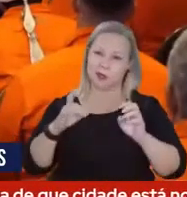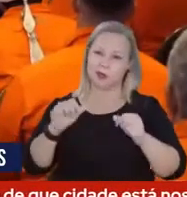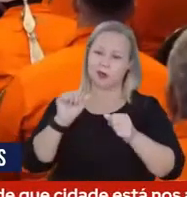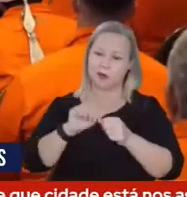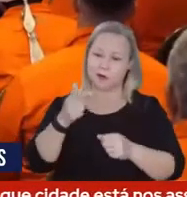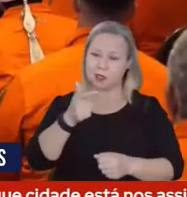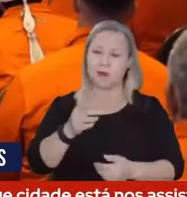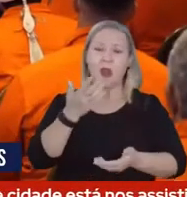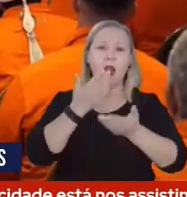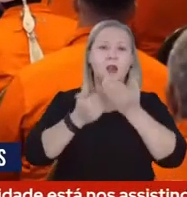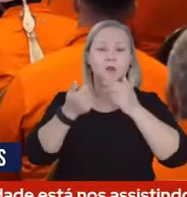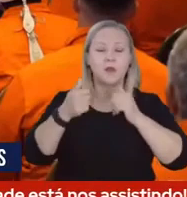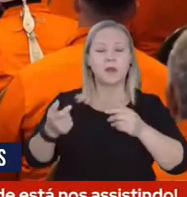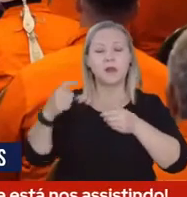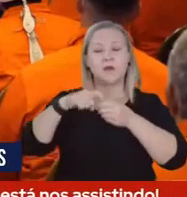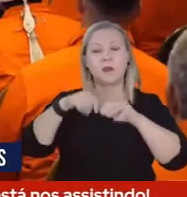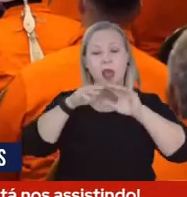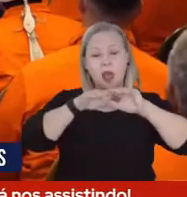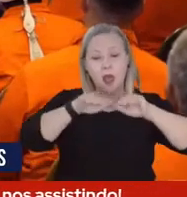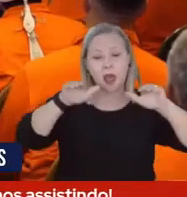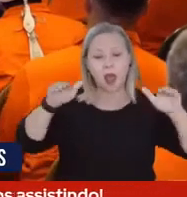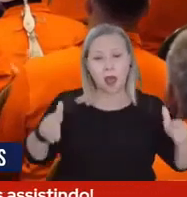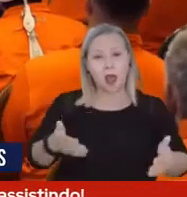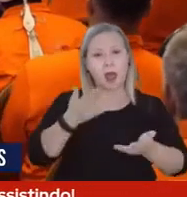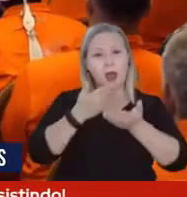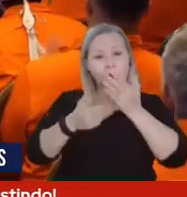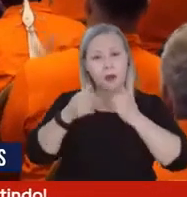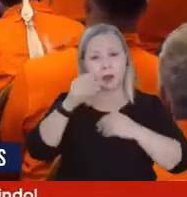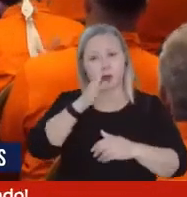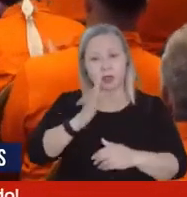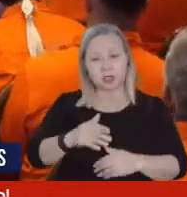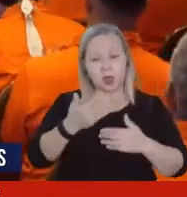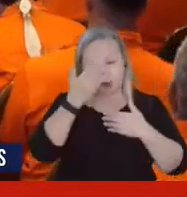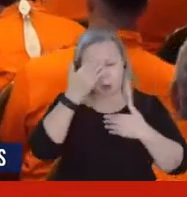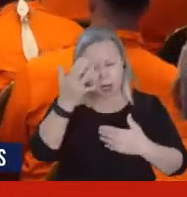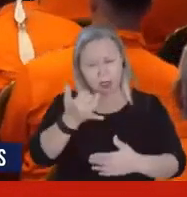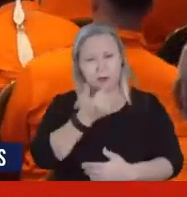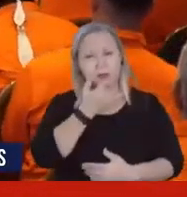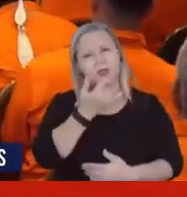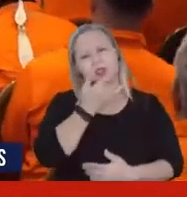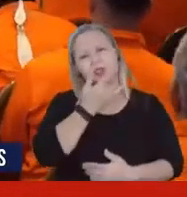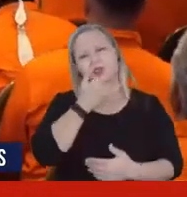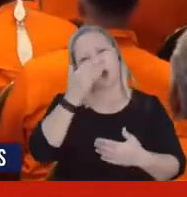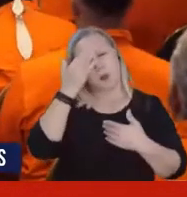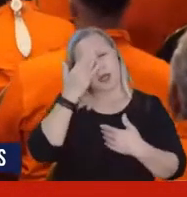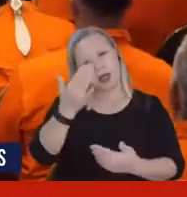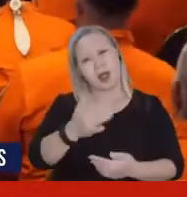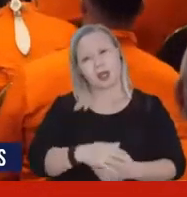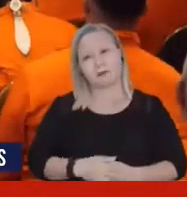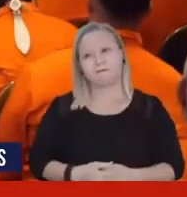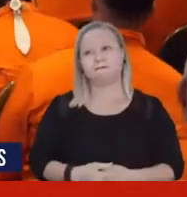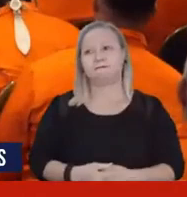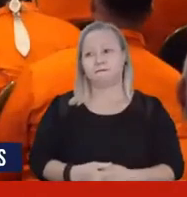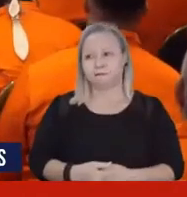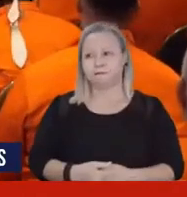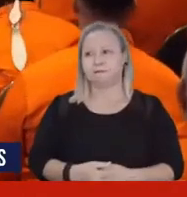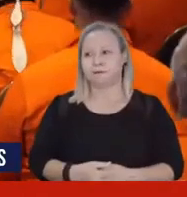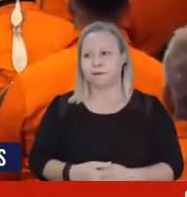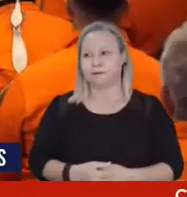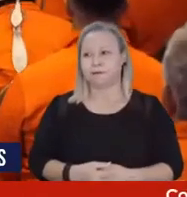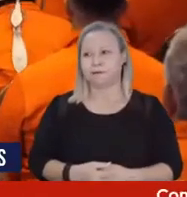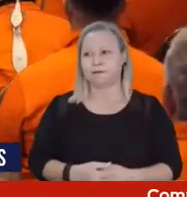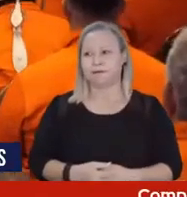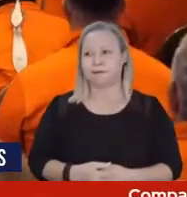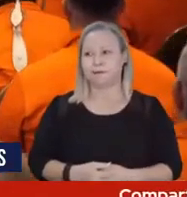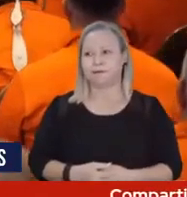dos brasileiros. Desculpa e meu muito obrigado, presidente. Vai então, pega lá e se apresenta.